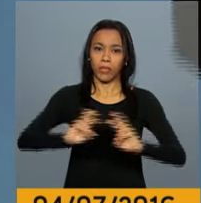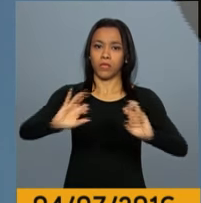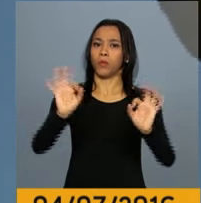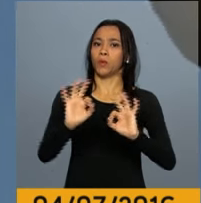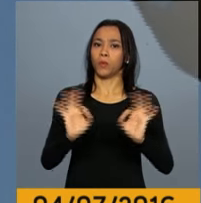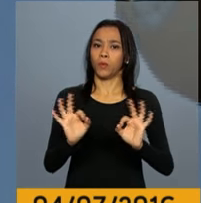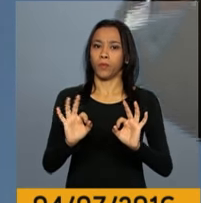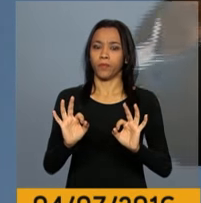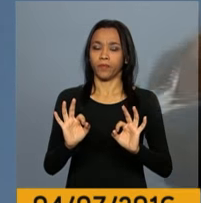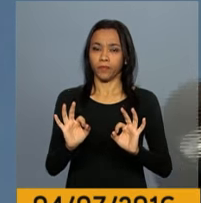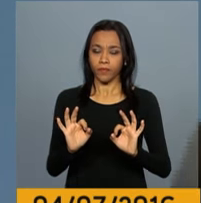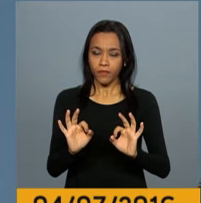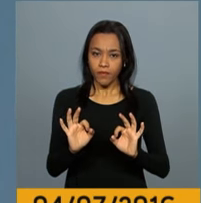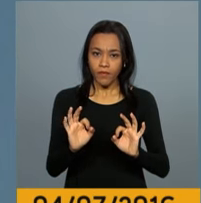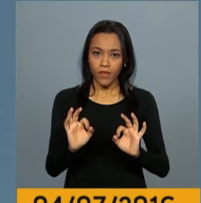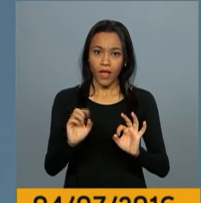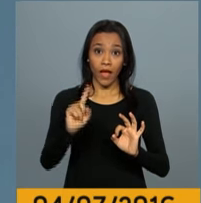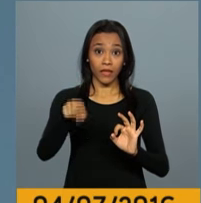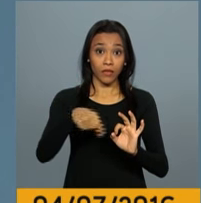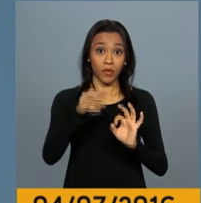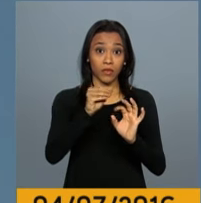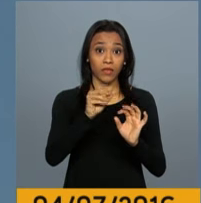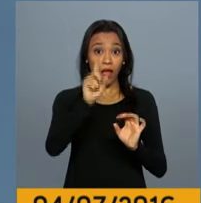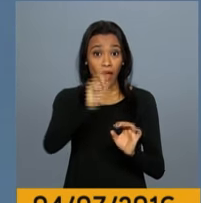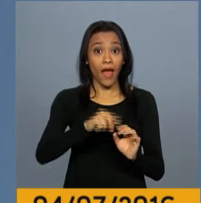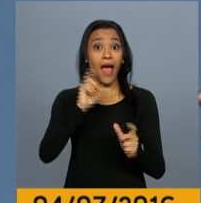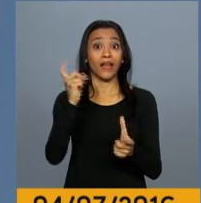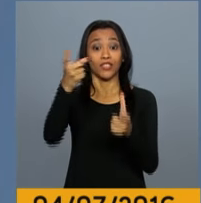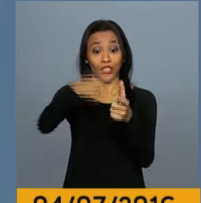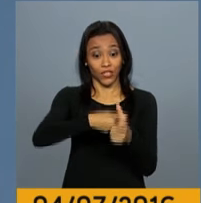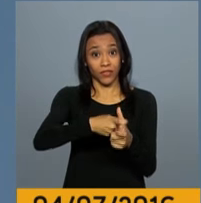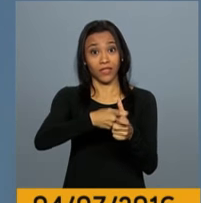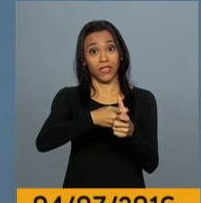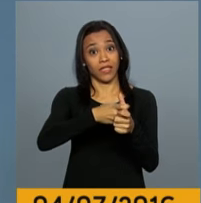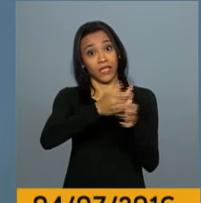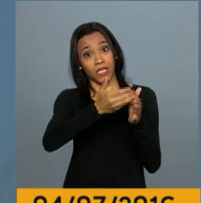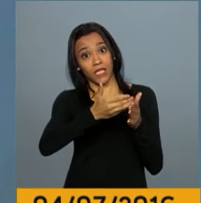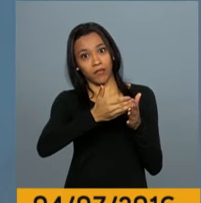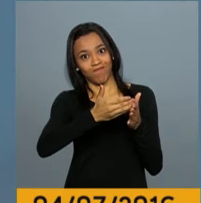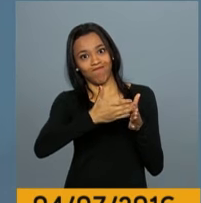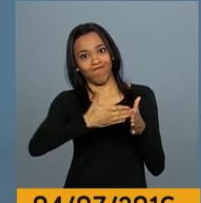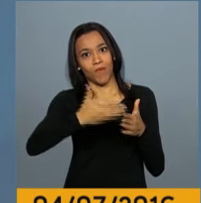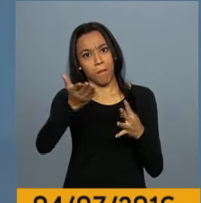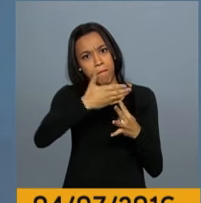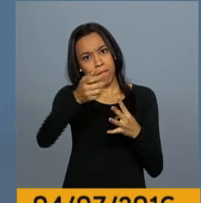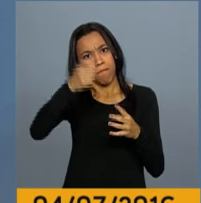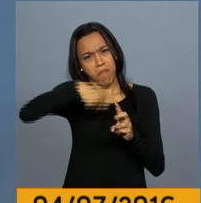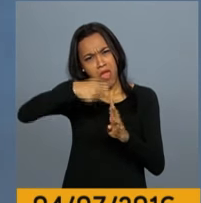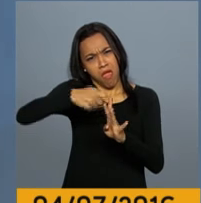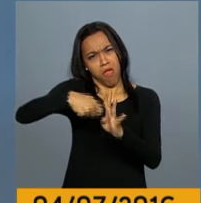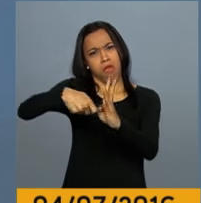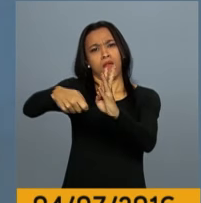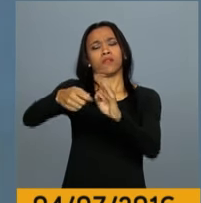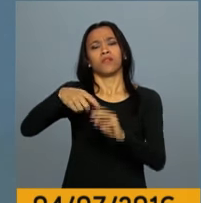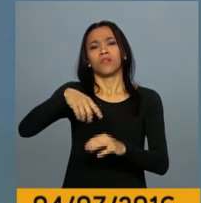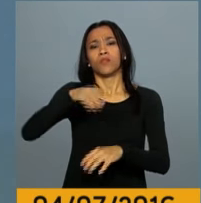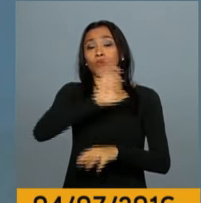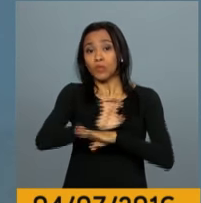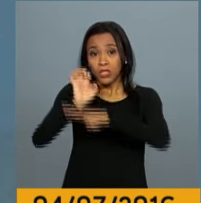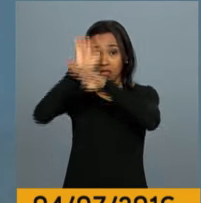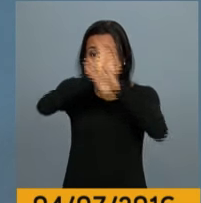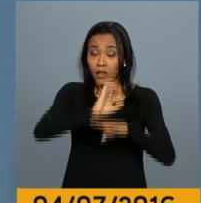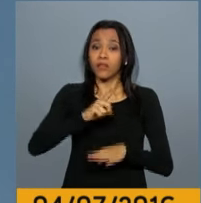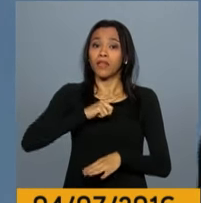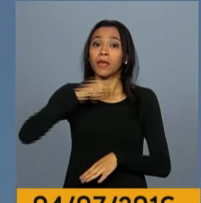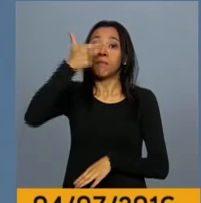se jogam para a dívida que está alongada. Portanto, os Estados terão mais tempo